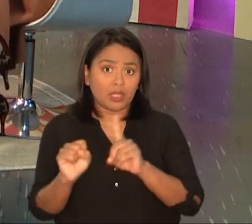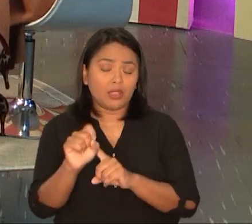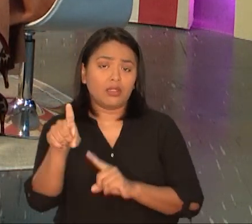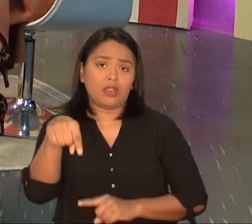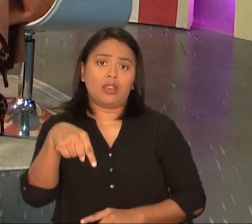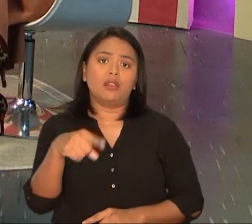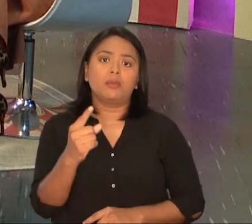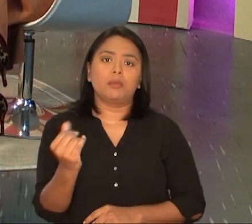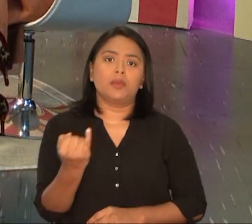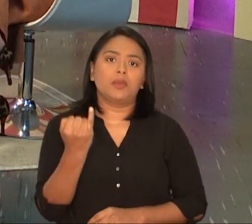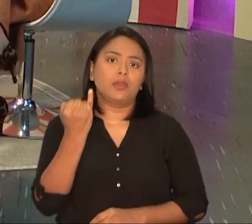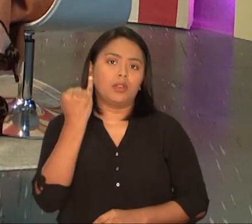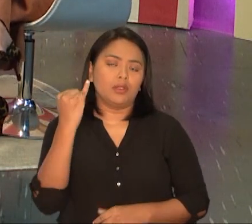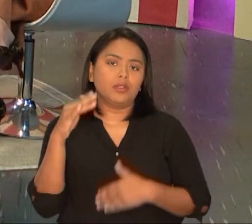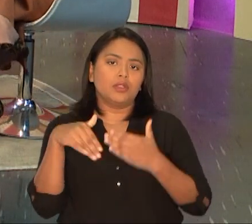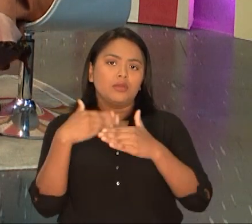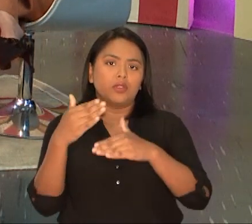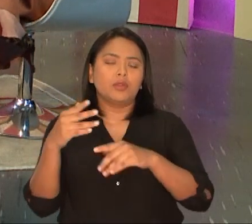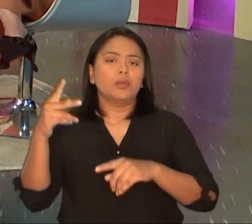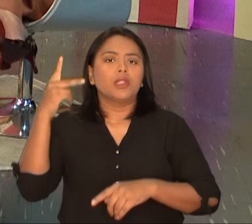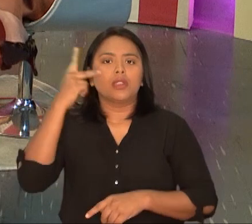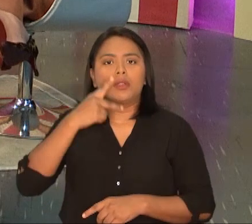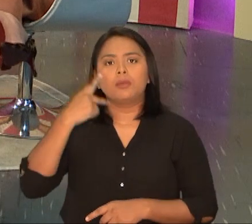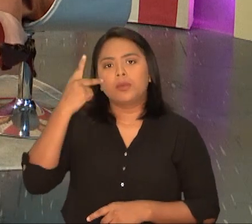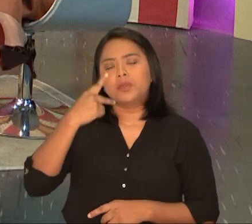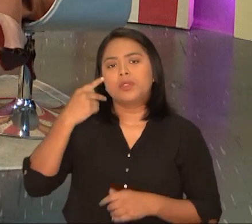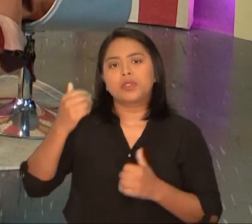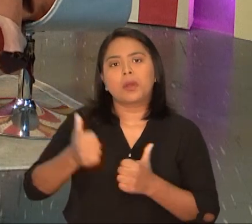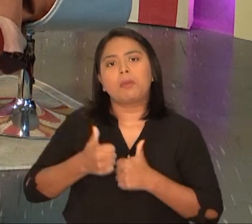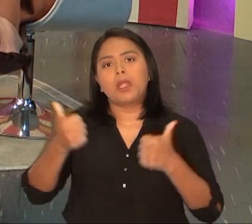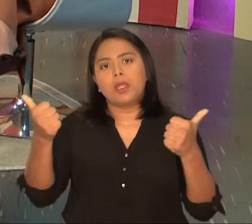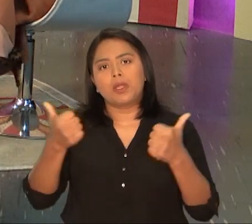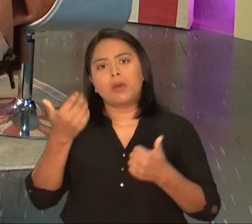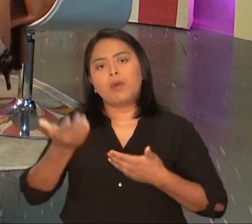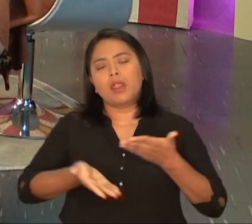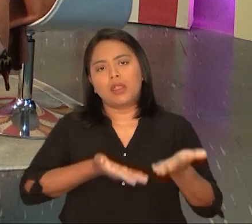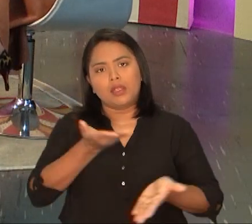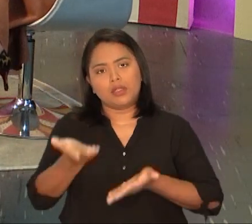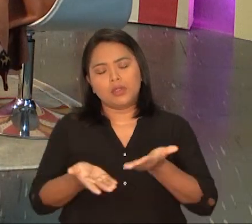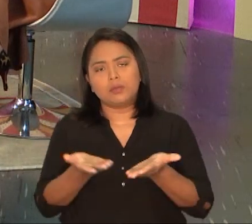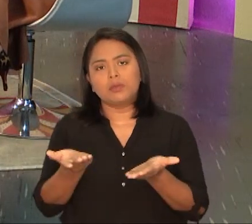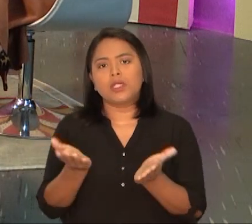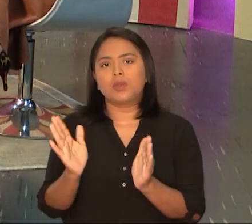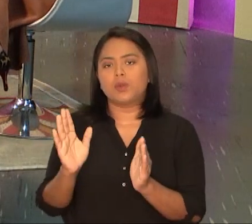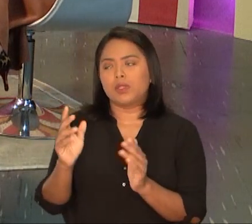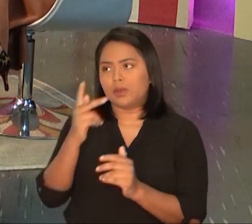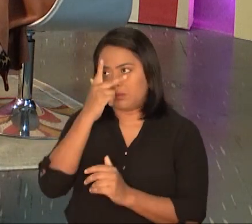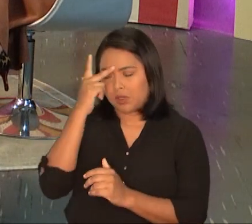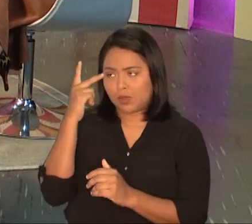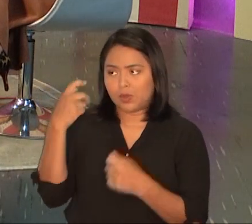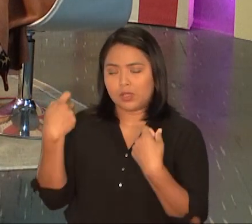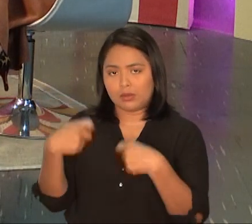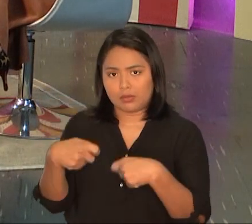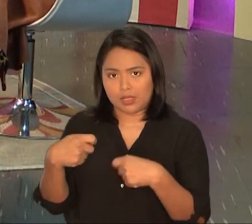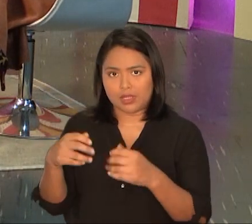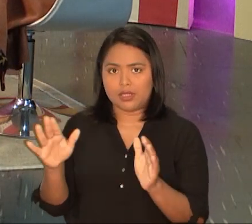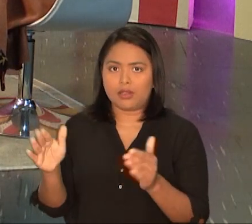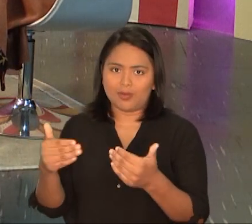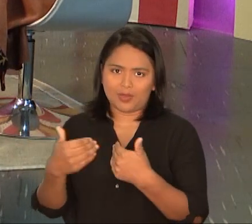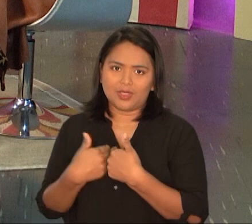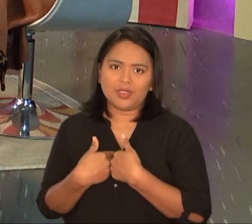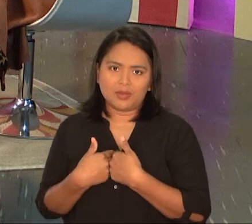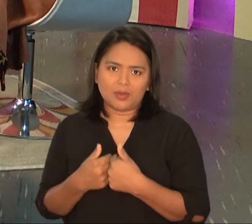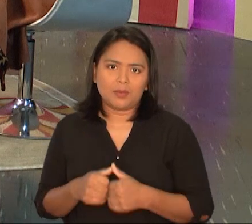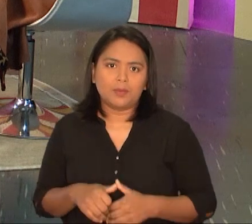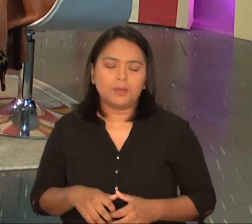para o desenvolvimento dessas políticas públicas, para que se melhore o serviço que chega a essas pessoas que precisam, que têm o transtorno